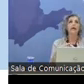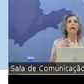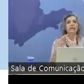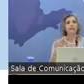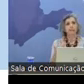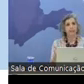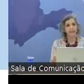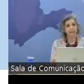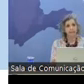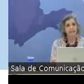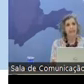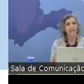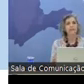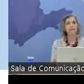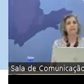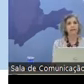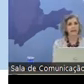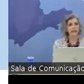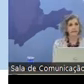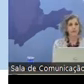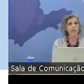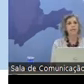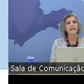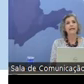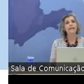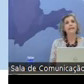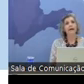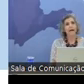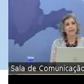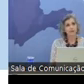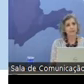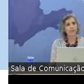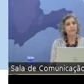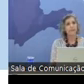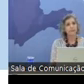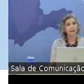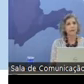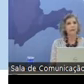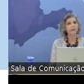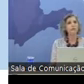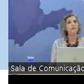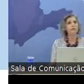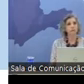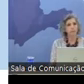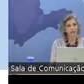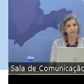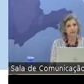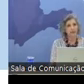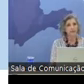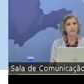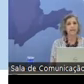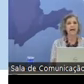senha aí ele vai saber quem é a paciente ela tá lá mesmo e aí assistência vai fazer um trabalho no campo de